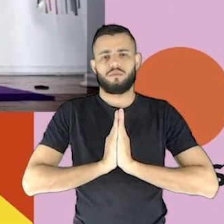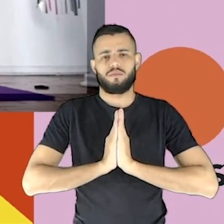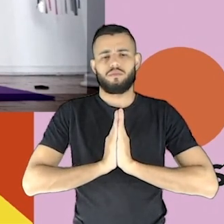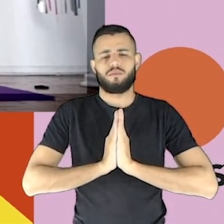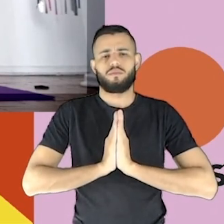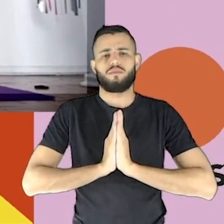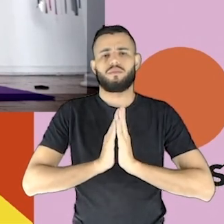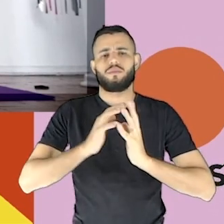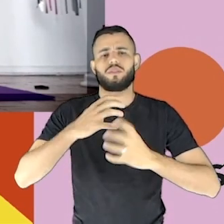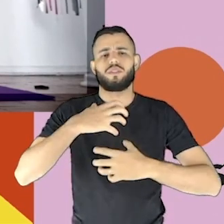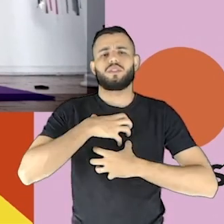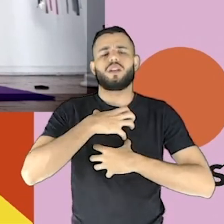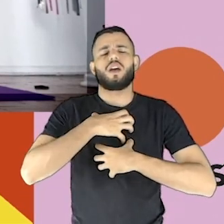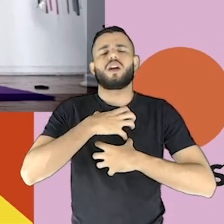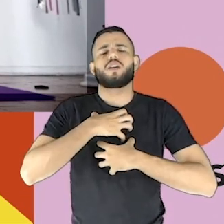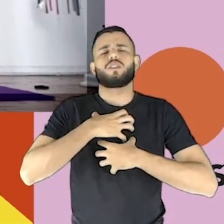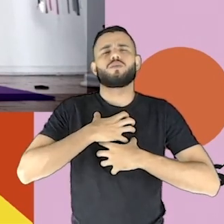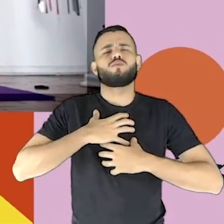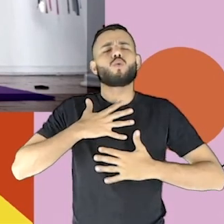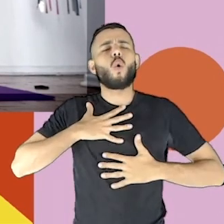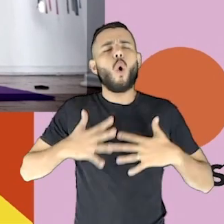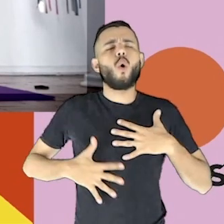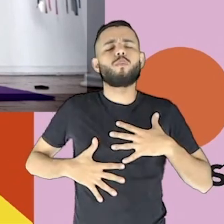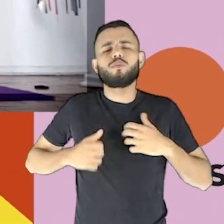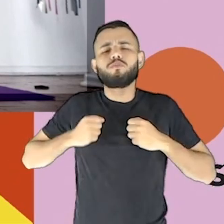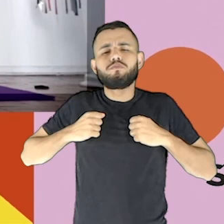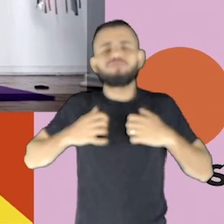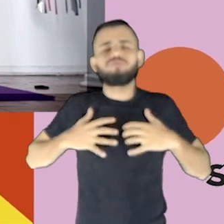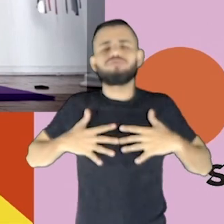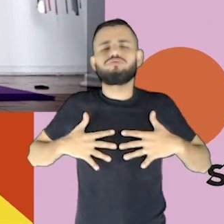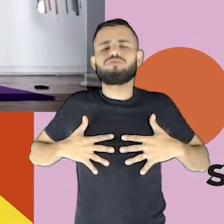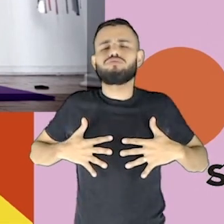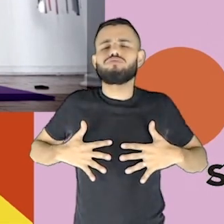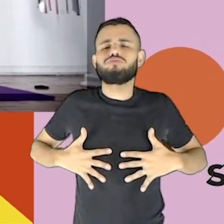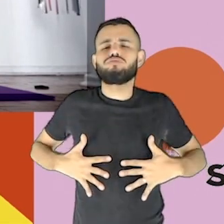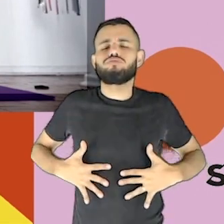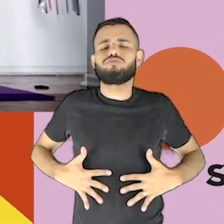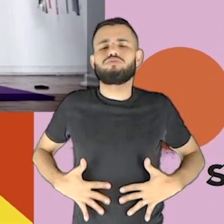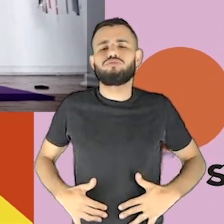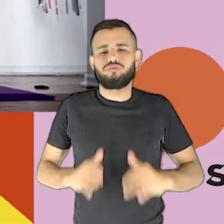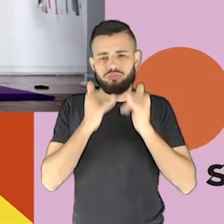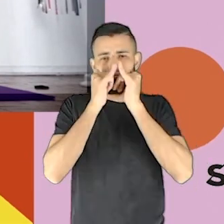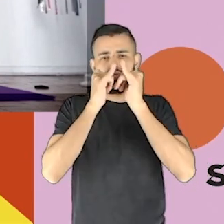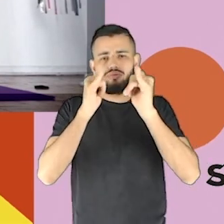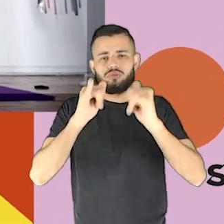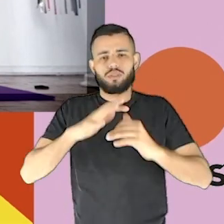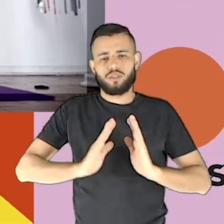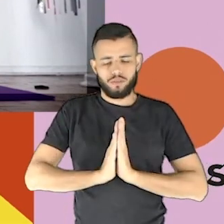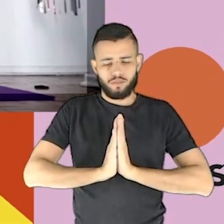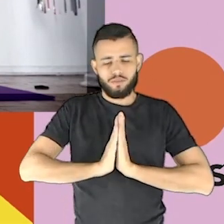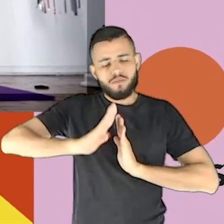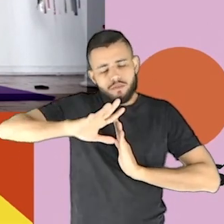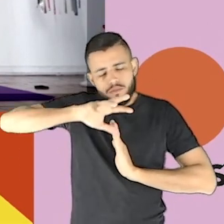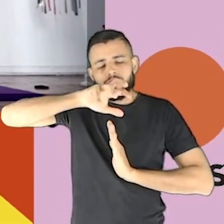Sente esse som reverberar no seu corpo todo que você acabou de energizar. Inspira grande.